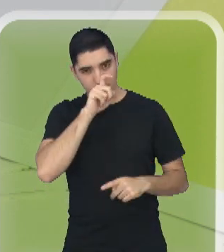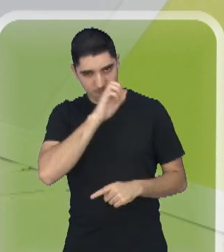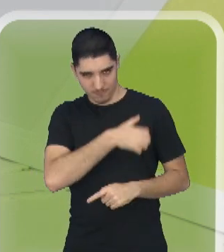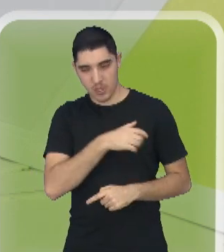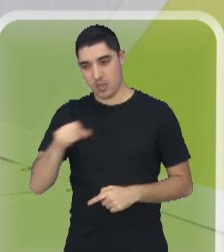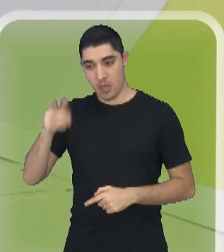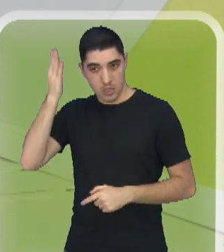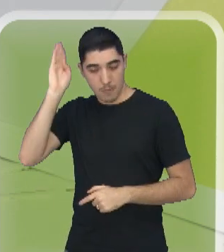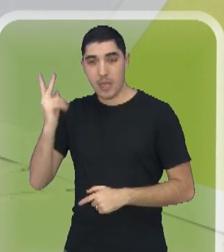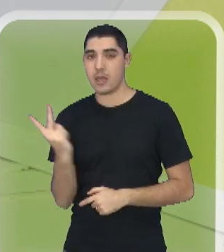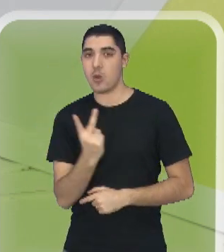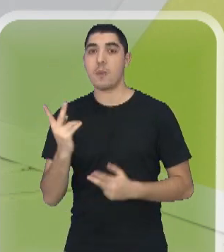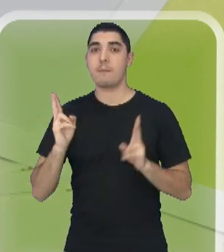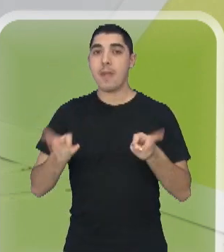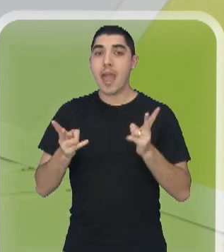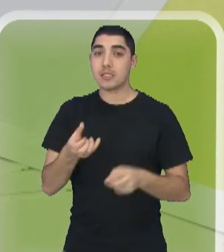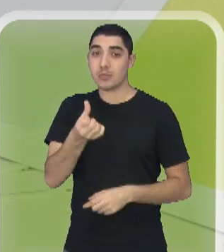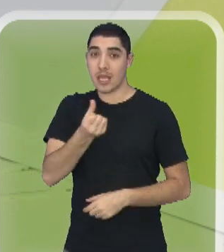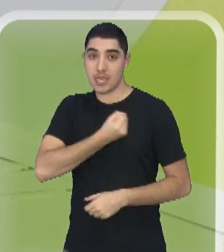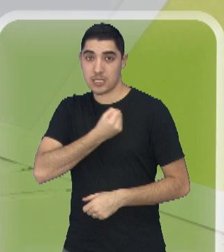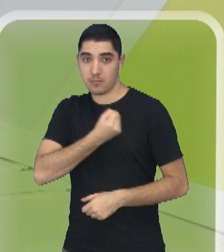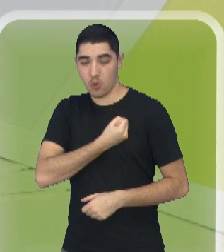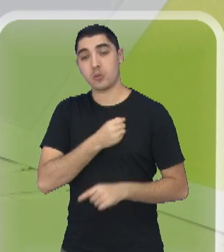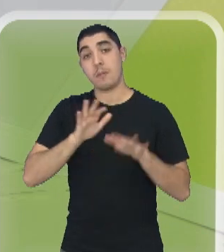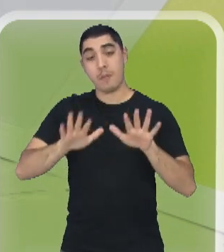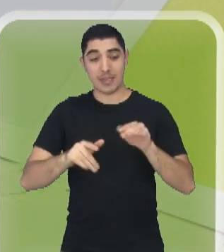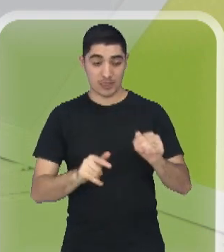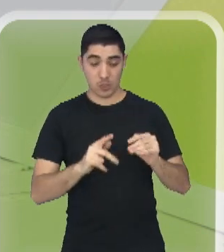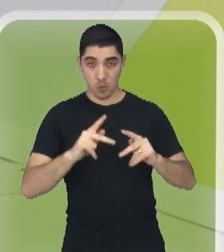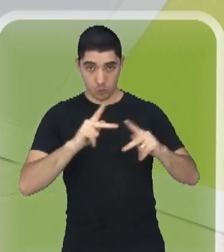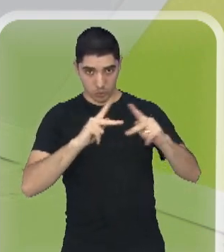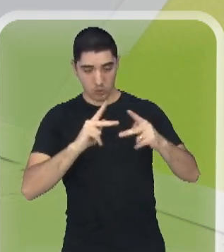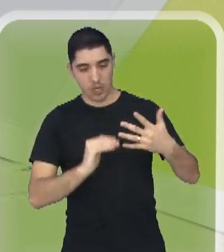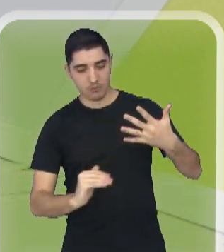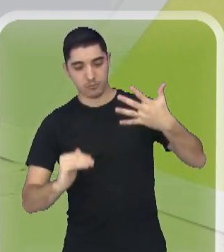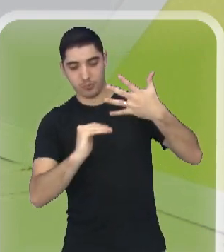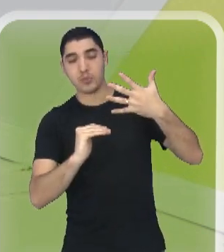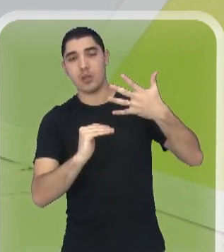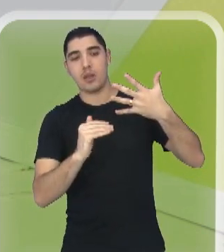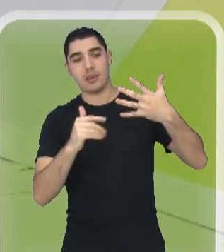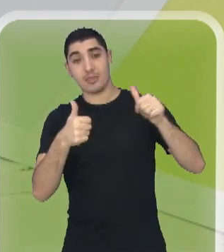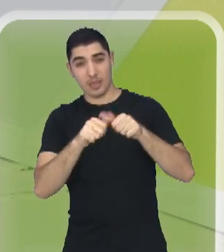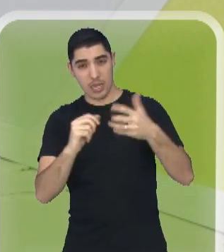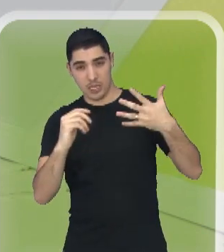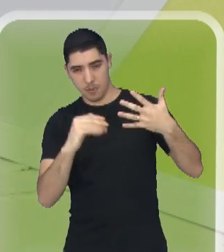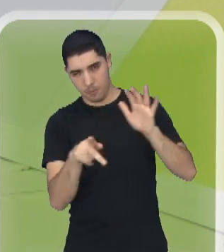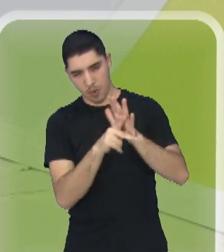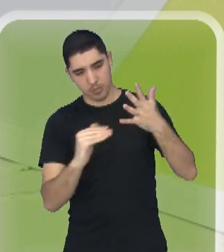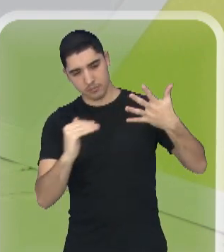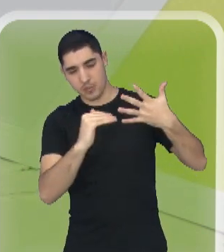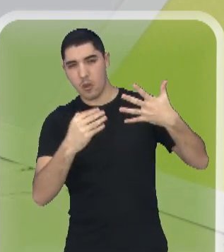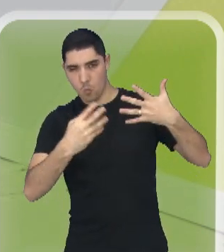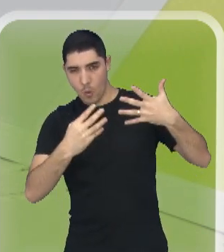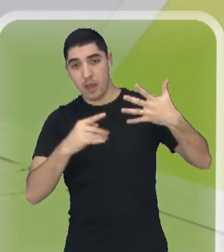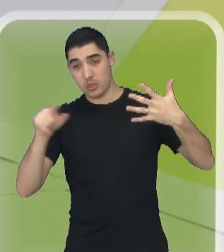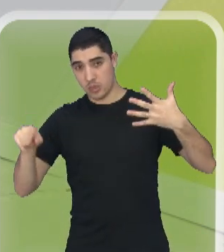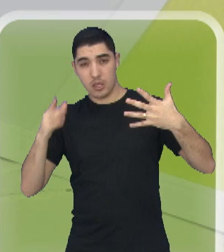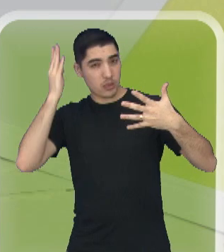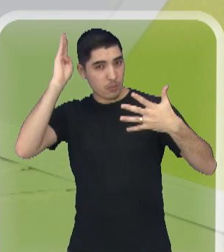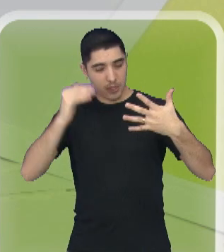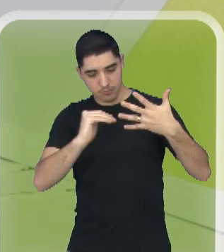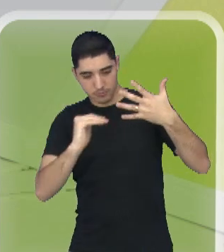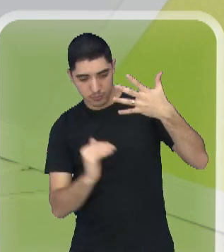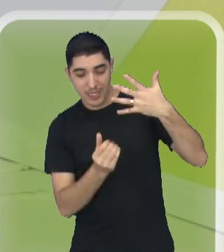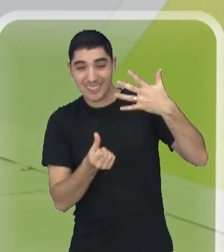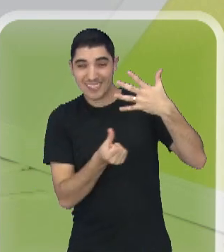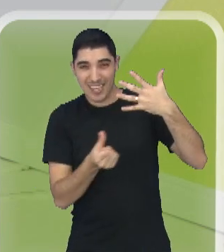o São José fica na frente, na 4ª posição, enquanto o Taubaté aparece na 6ª por causa do saldo de gols, que hoje favorece o